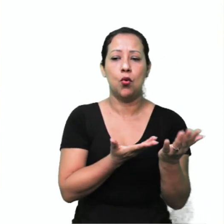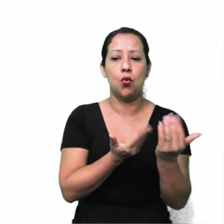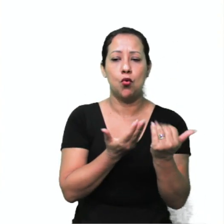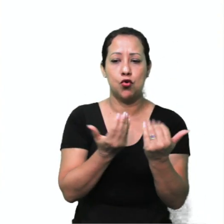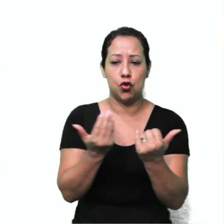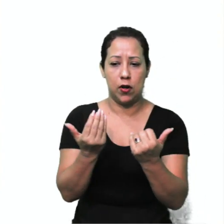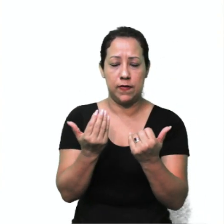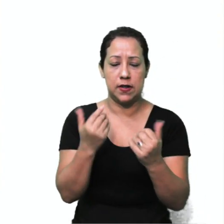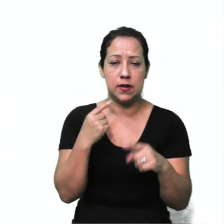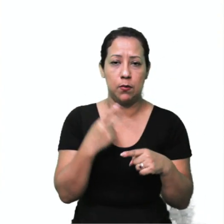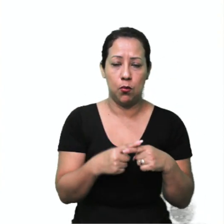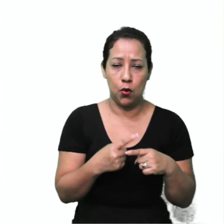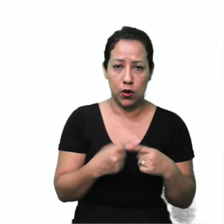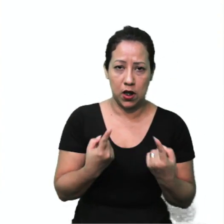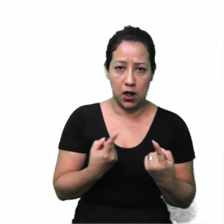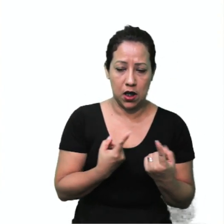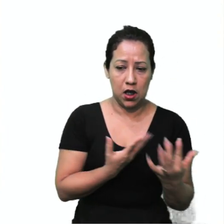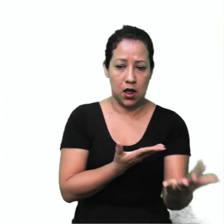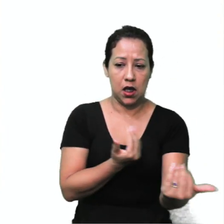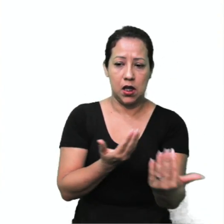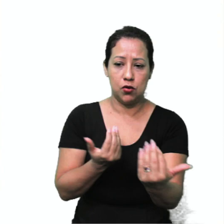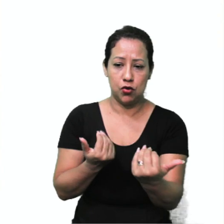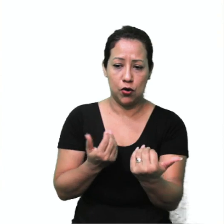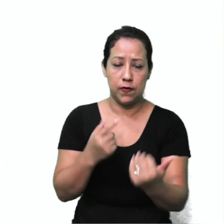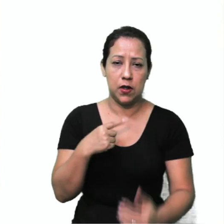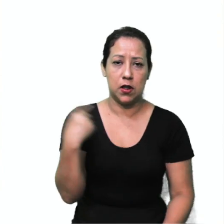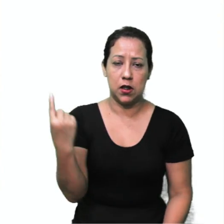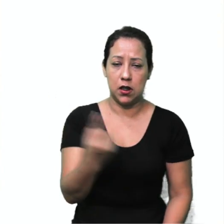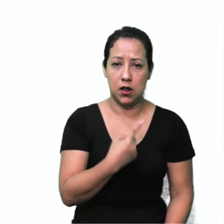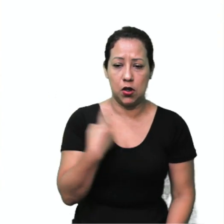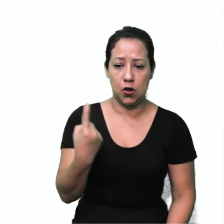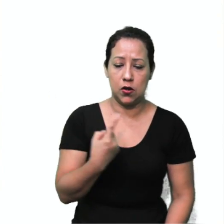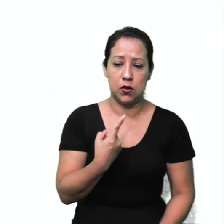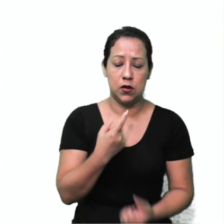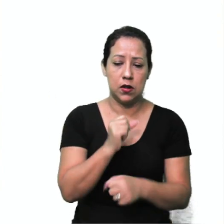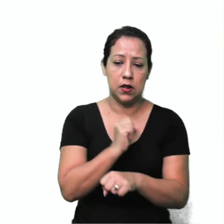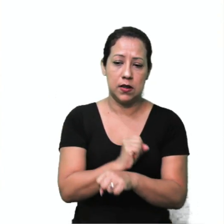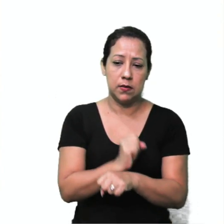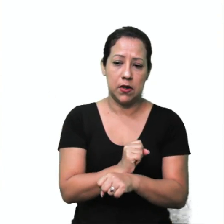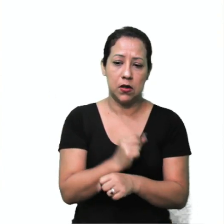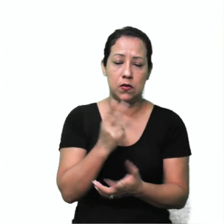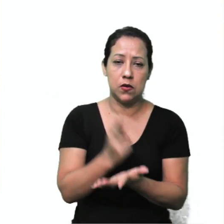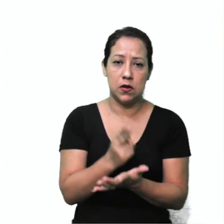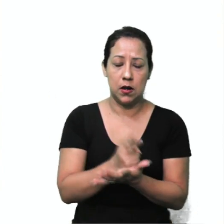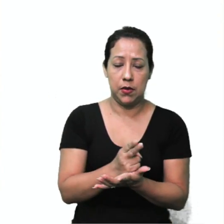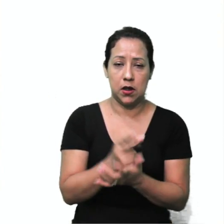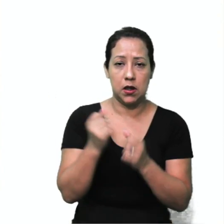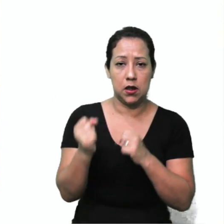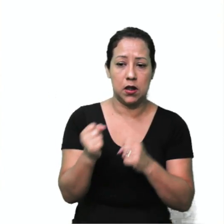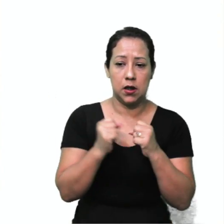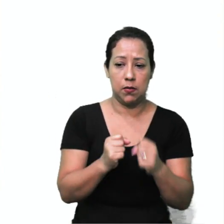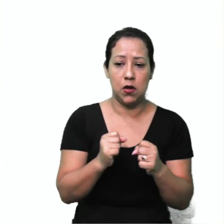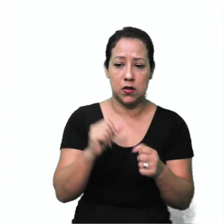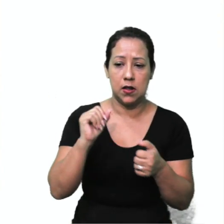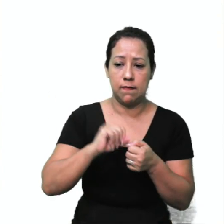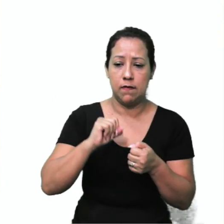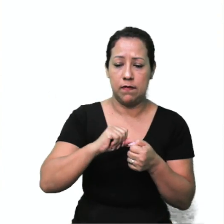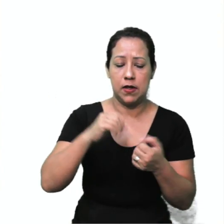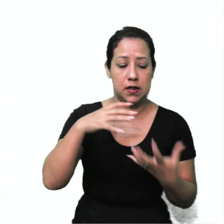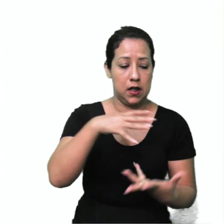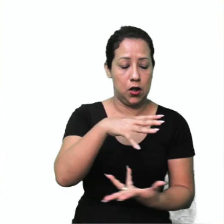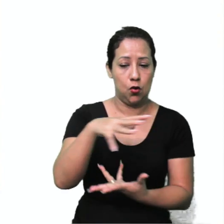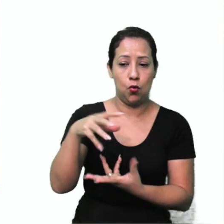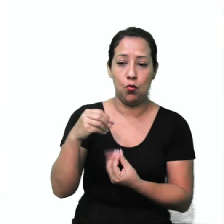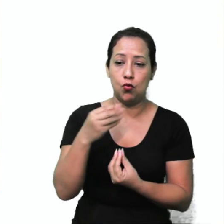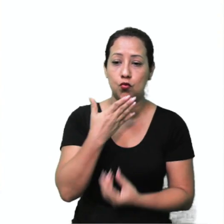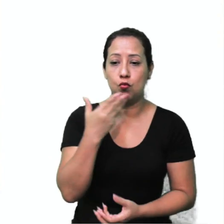da juventude que nós esperamos sempre que ele possa fazer um mundo melhor. E se você analisa o processo histórico,